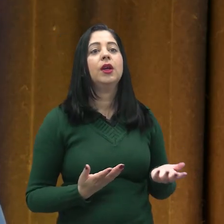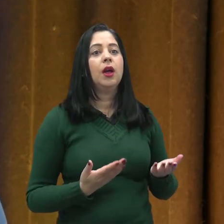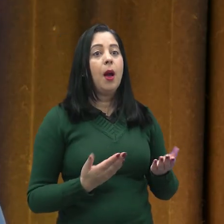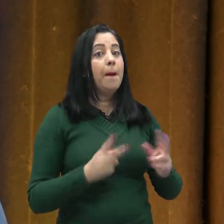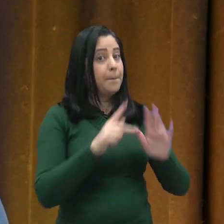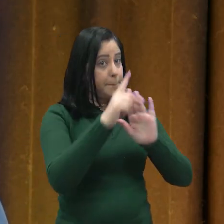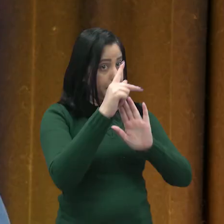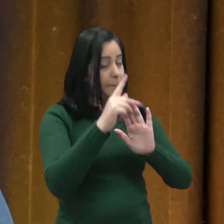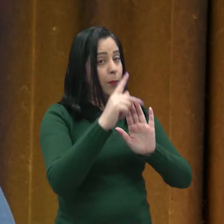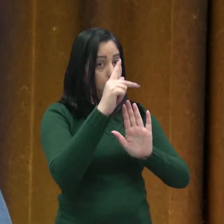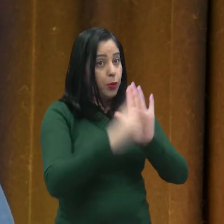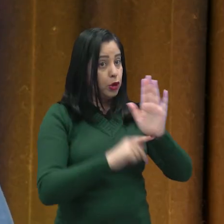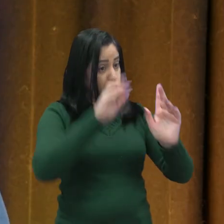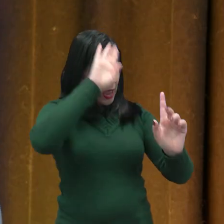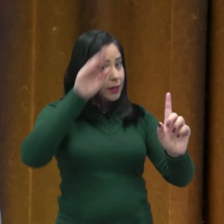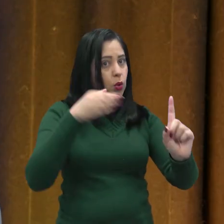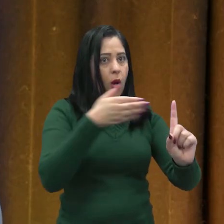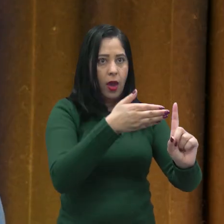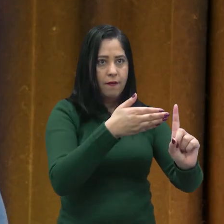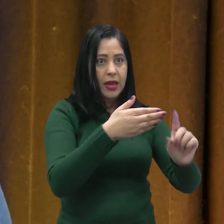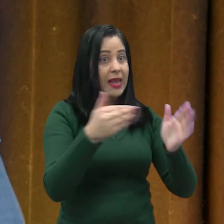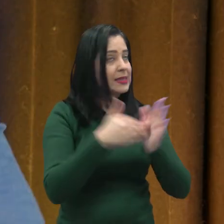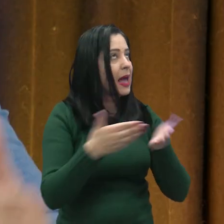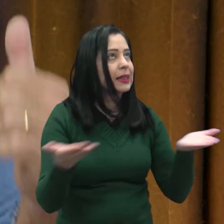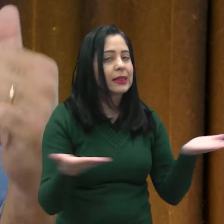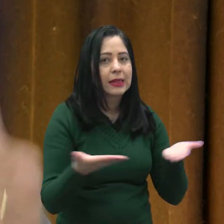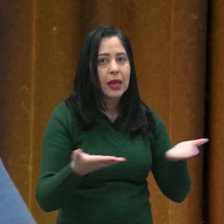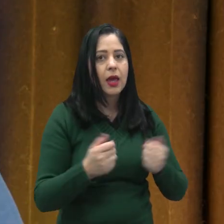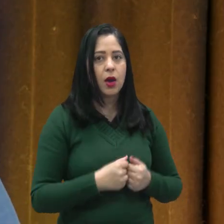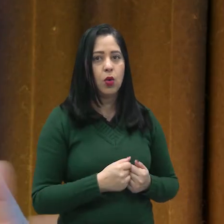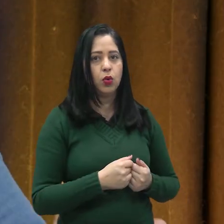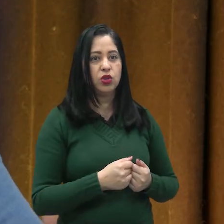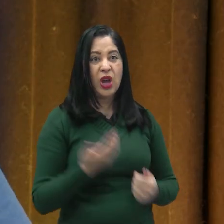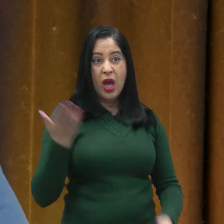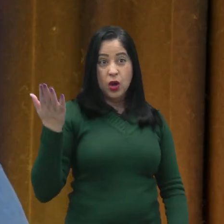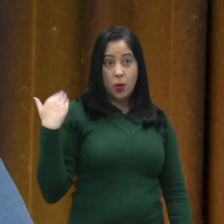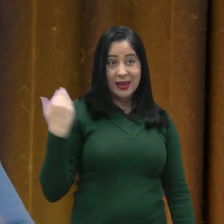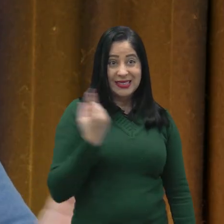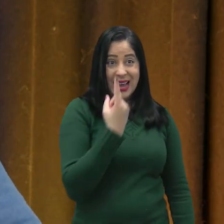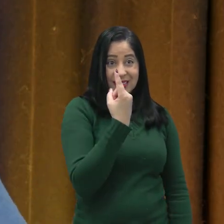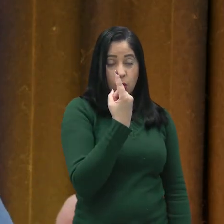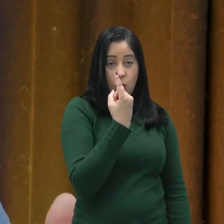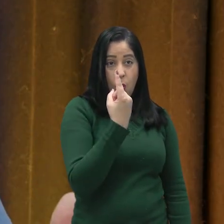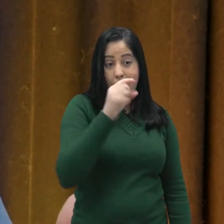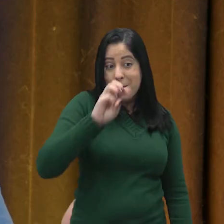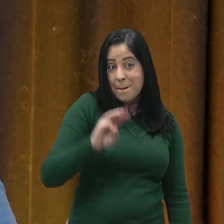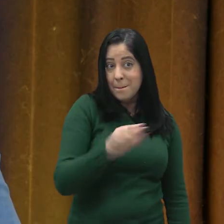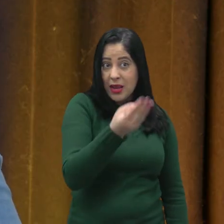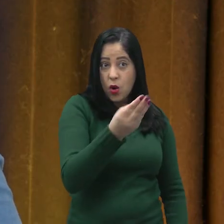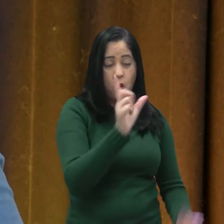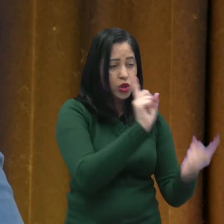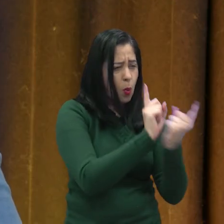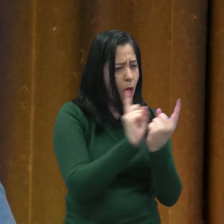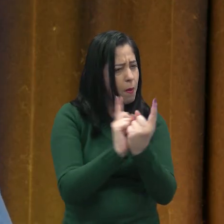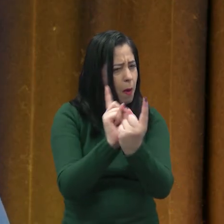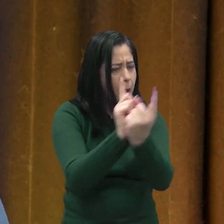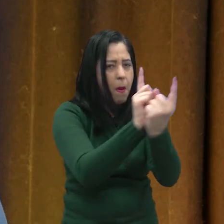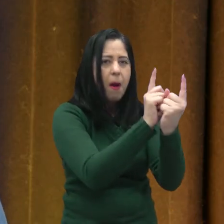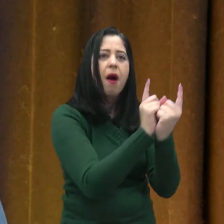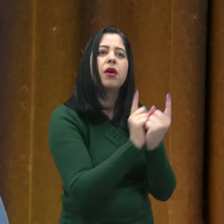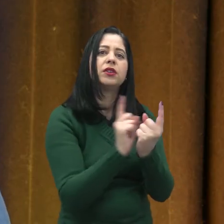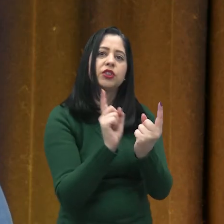né? Tanto que hoje, até hoje, nós temos na cidade, e na época a gente chegou a atender mais de 1 milhão de atendimentos no ano,